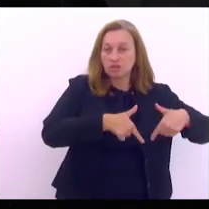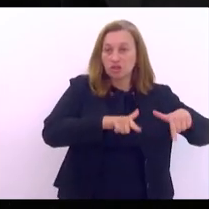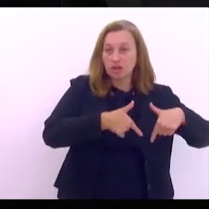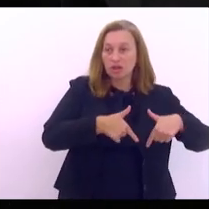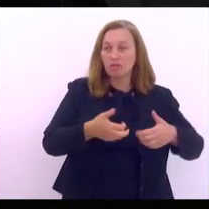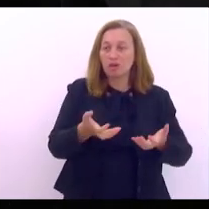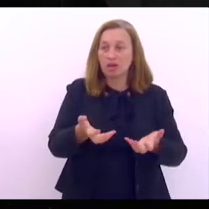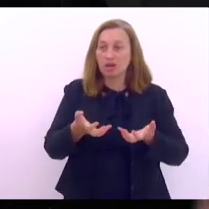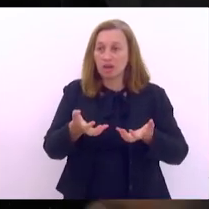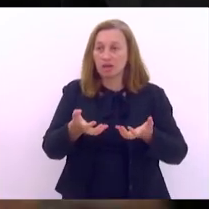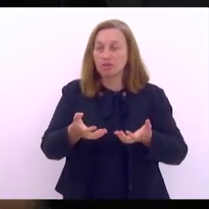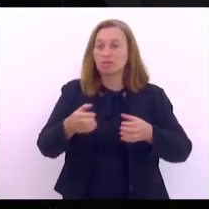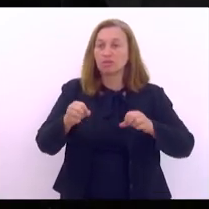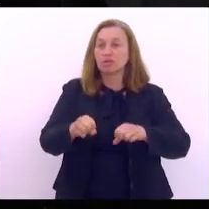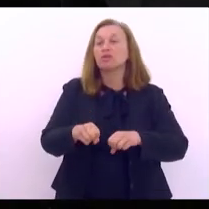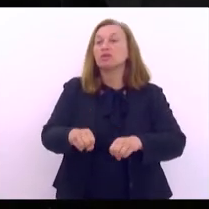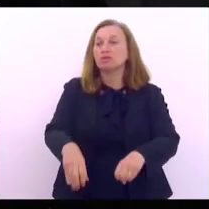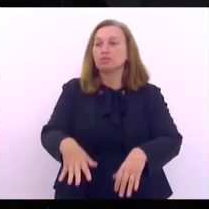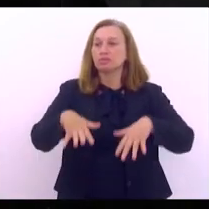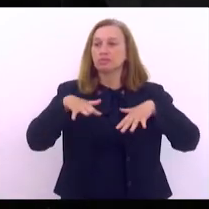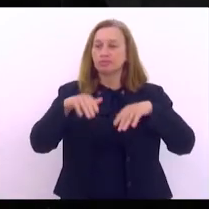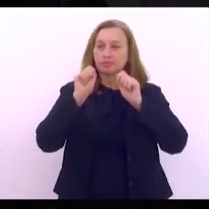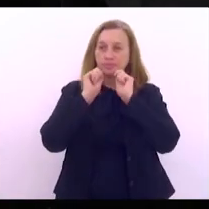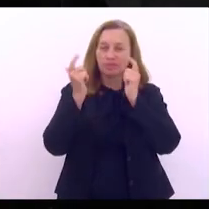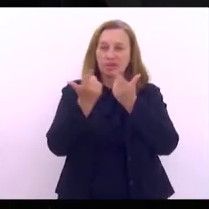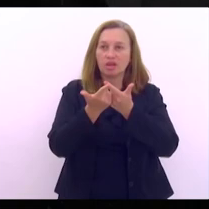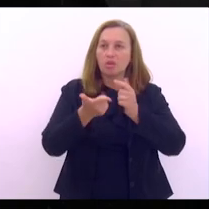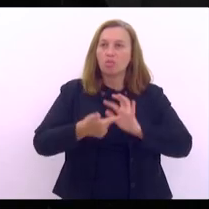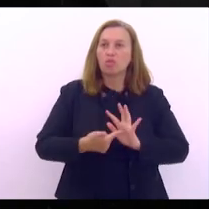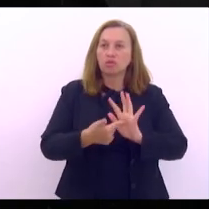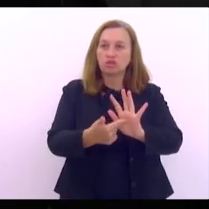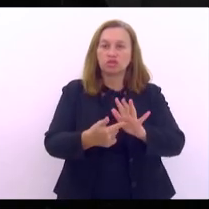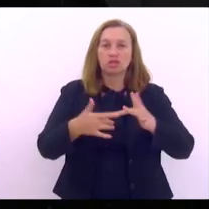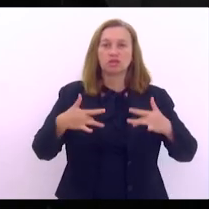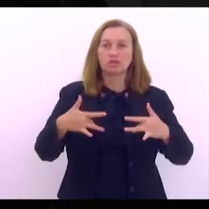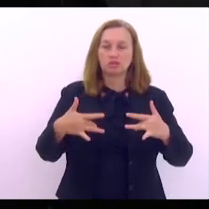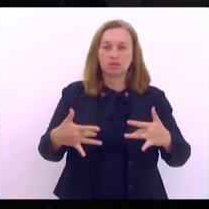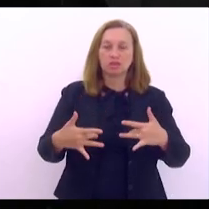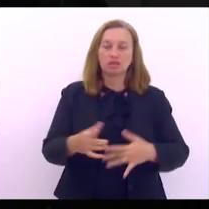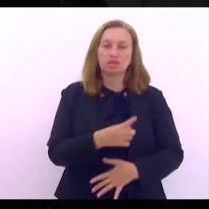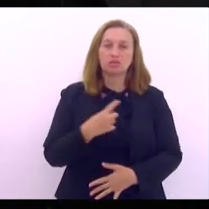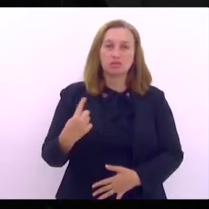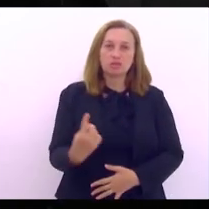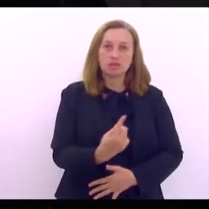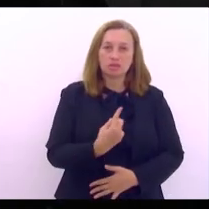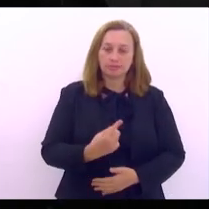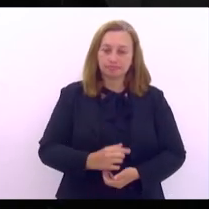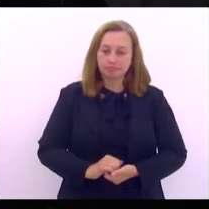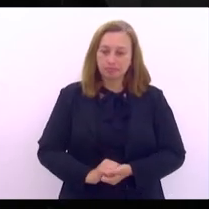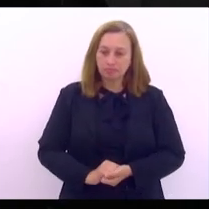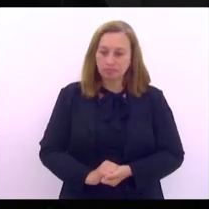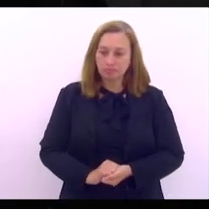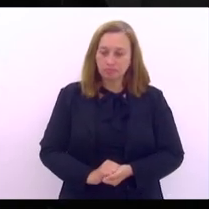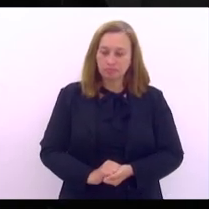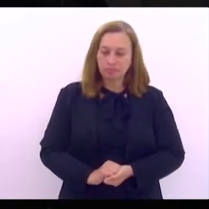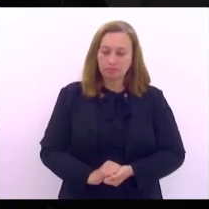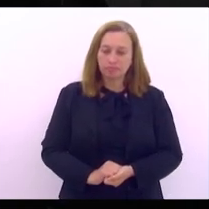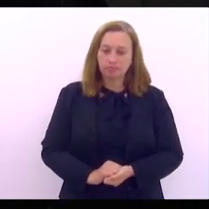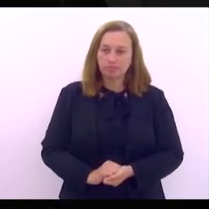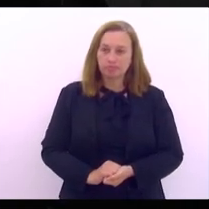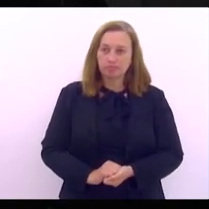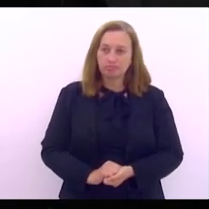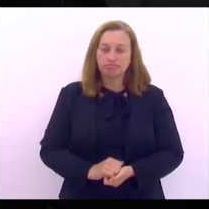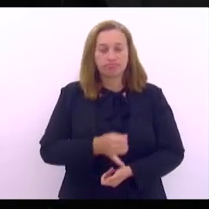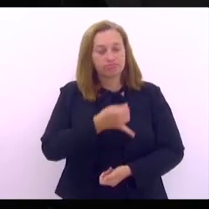plenário desta alerje demonstrar nossa solidariedade e profundo